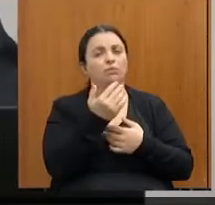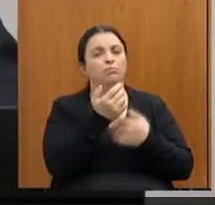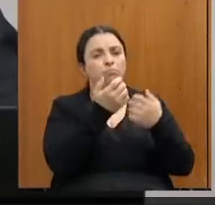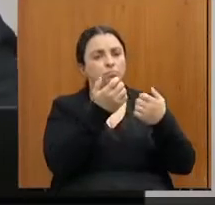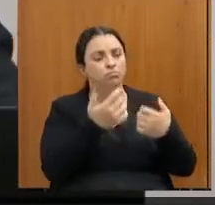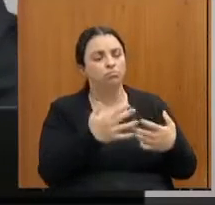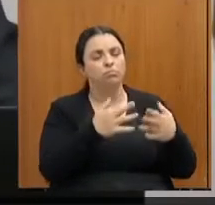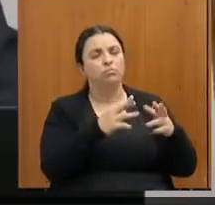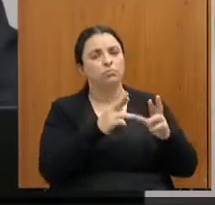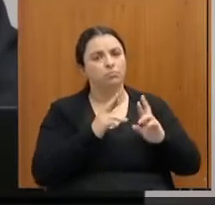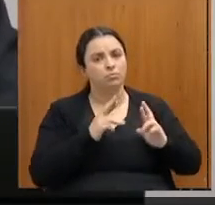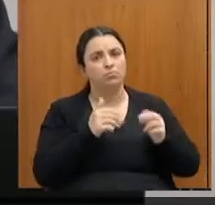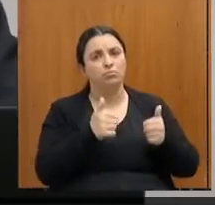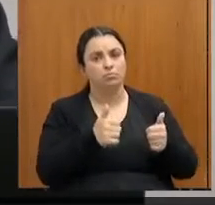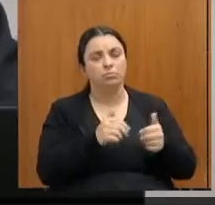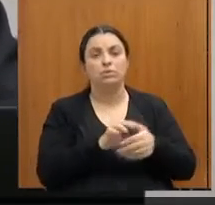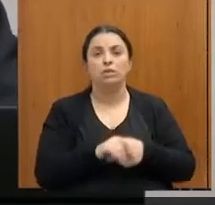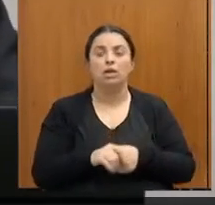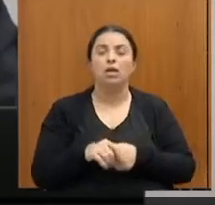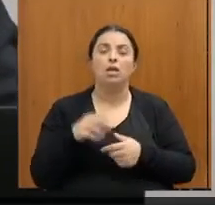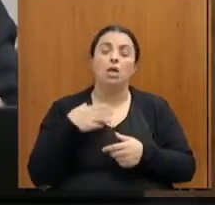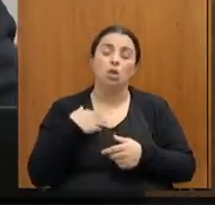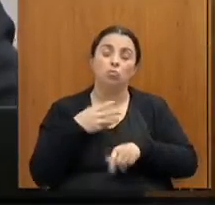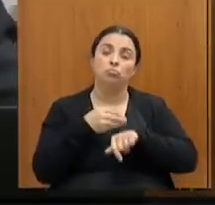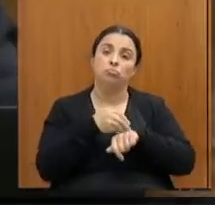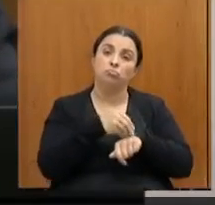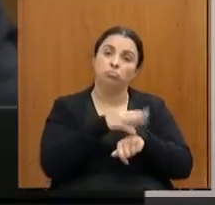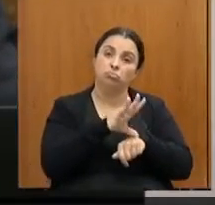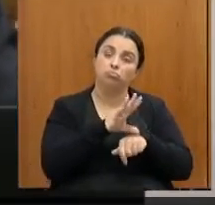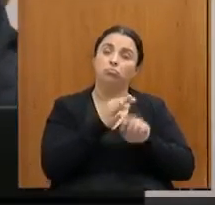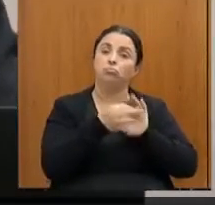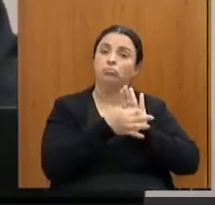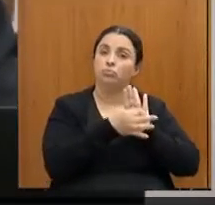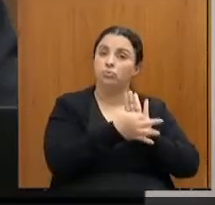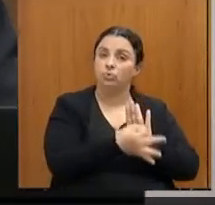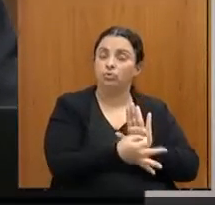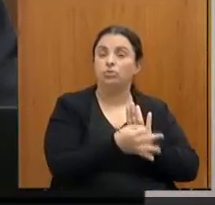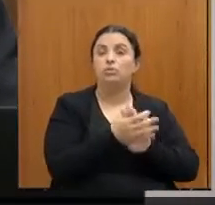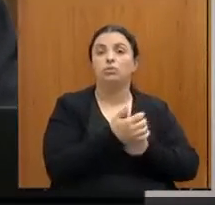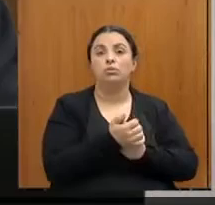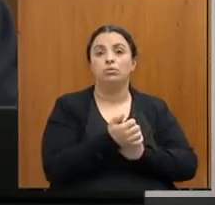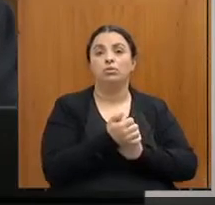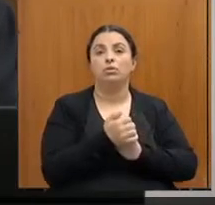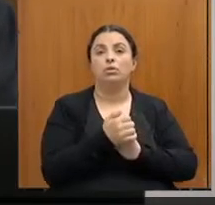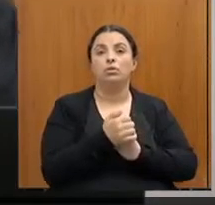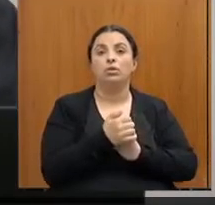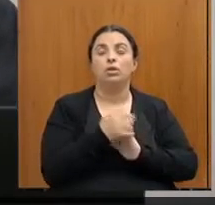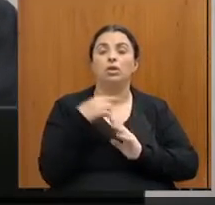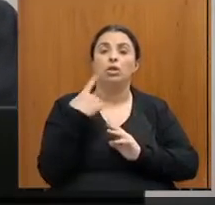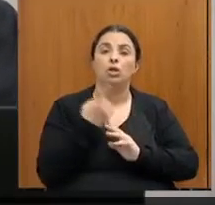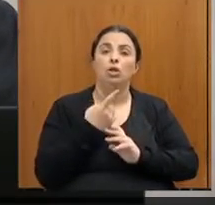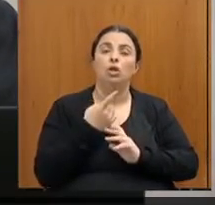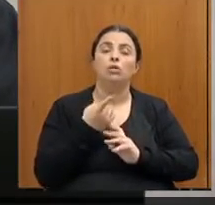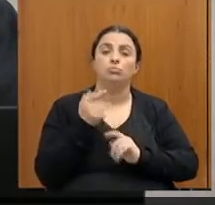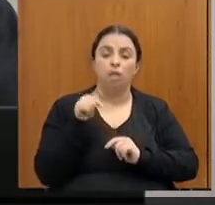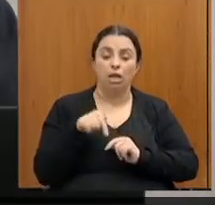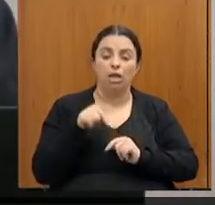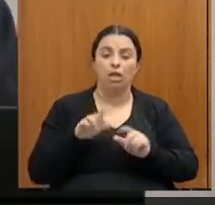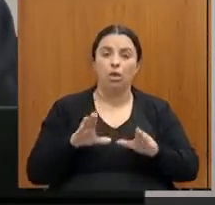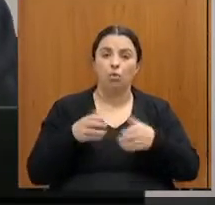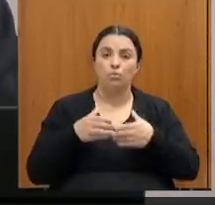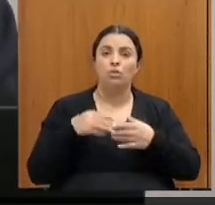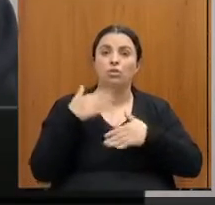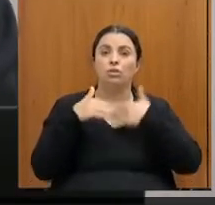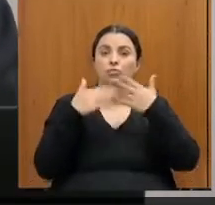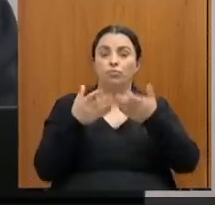eu sugiro que nós possamos também a comissão de desenvolvimento econômico no momento